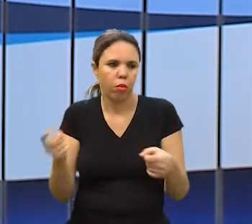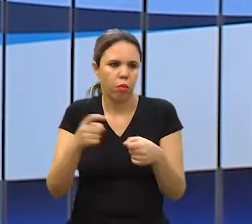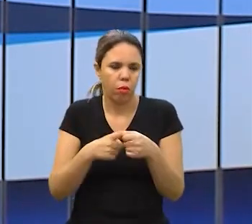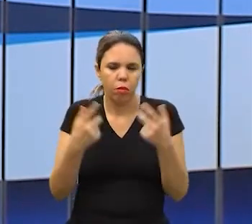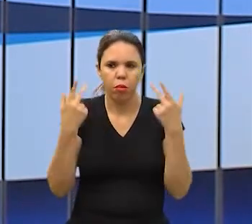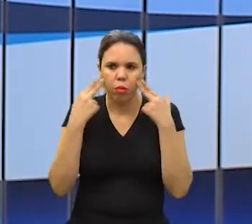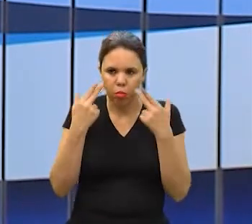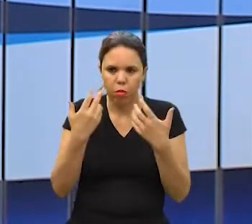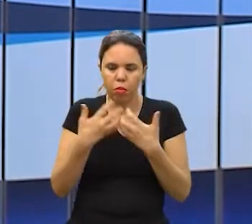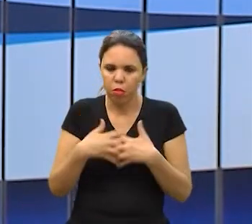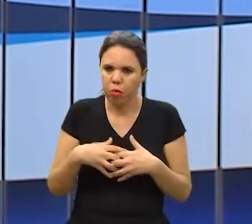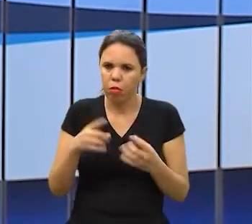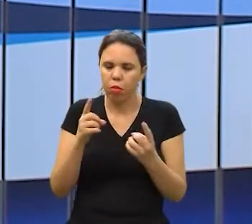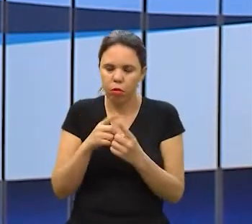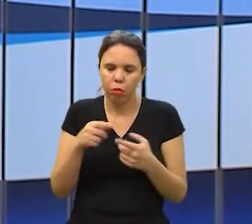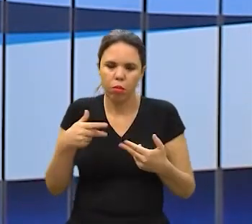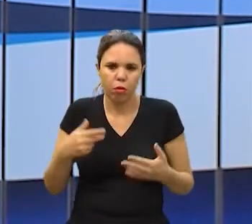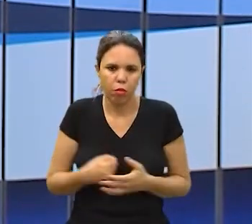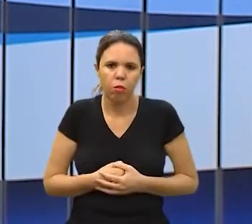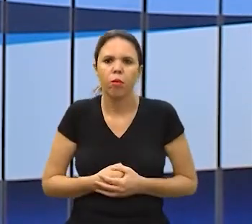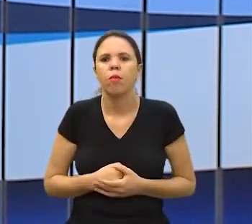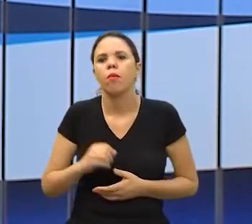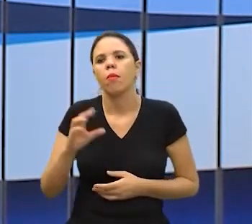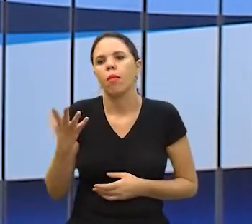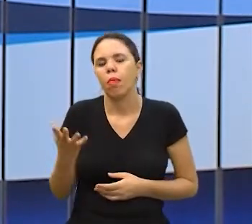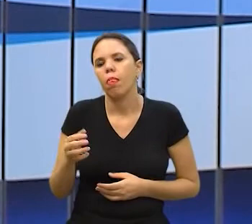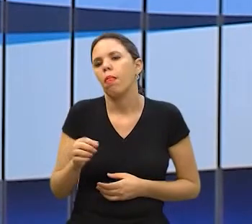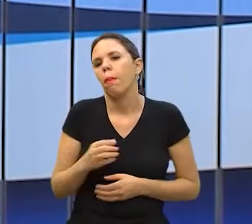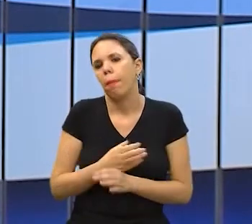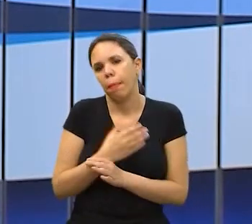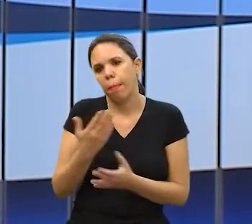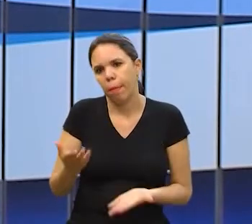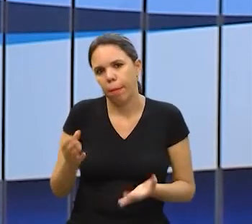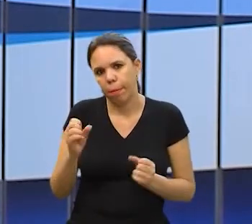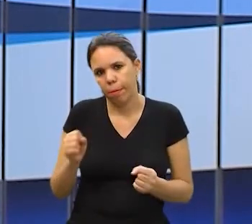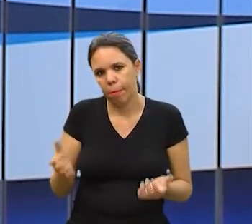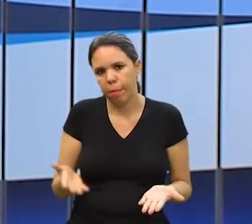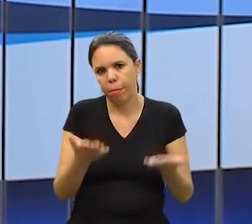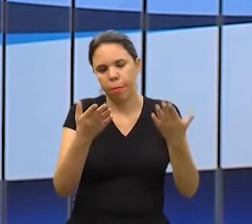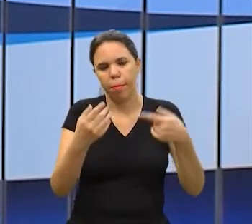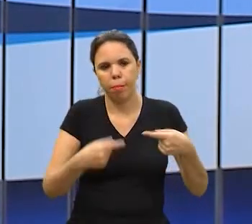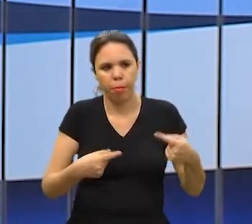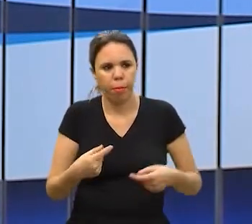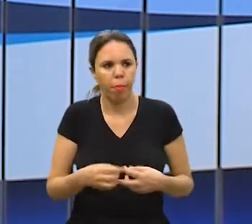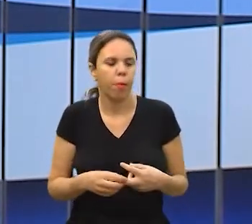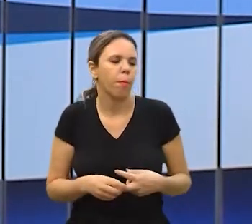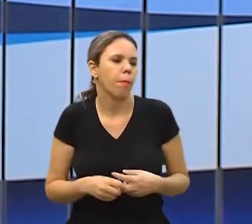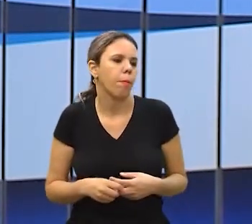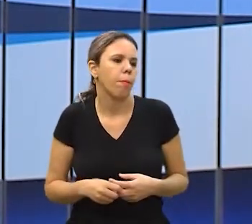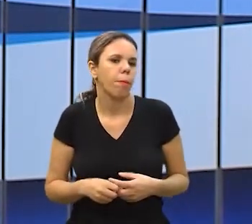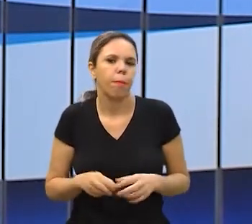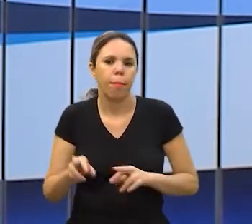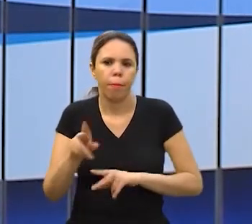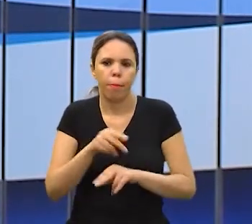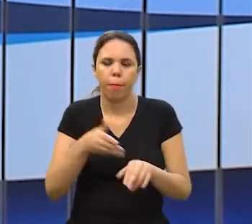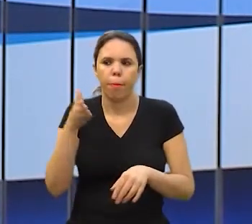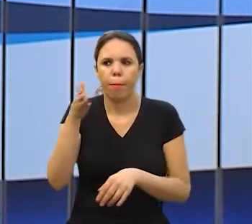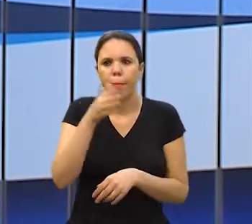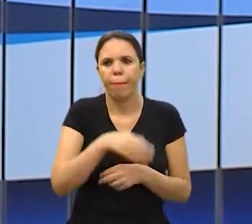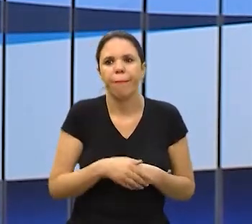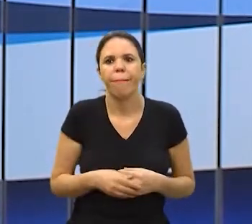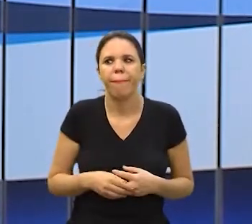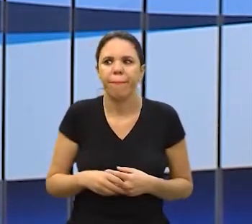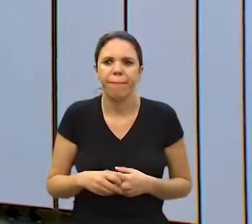tudo volte a funcionar, essas atividades aconteçam plenamente, que a gente possa levar essa discussão nesses mais